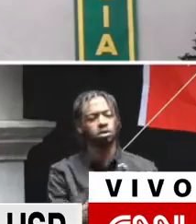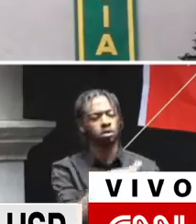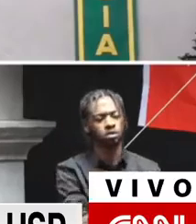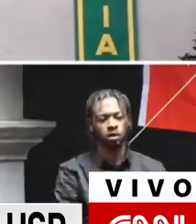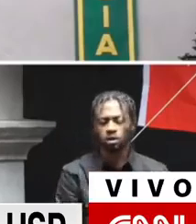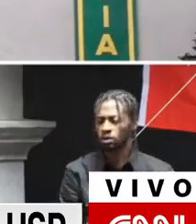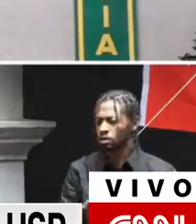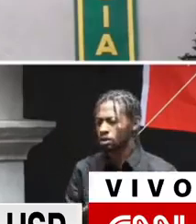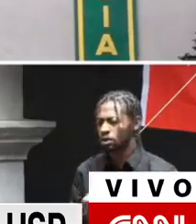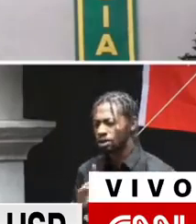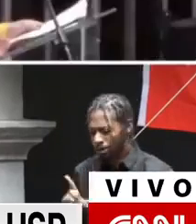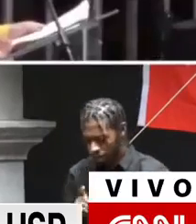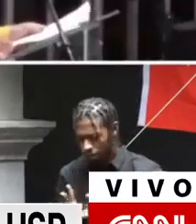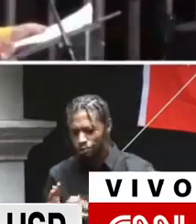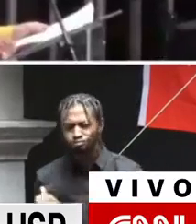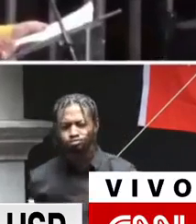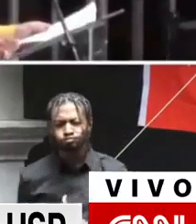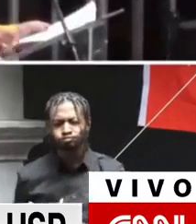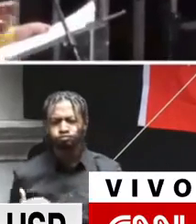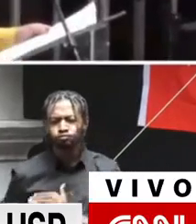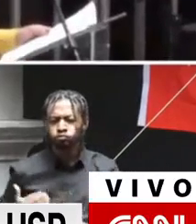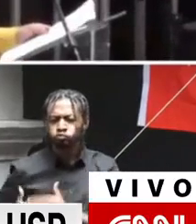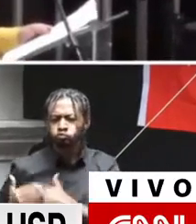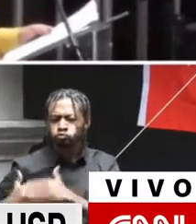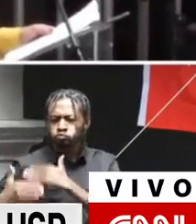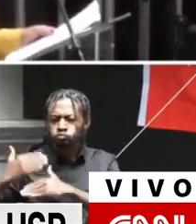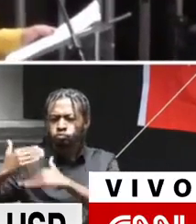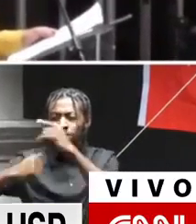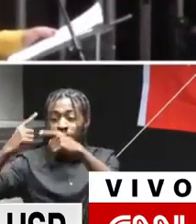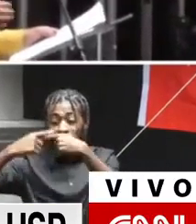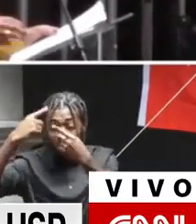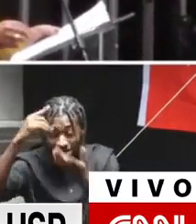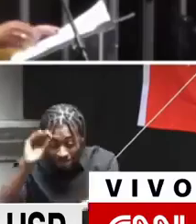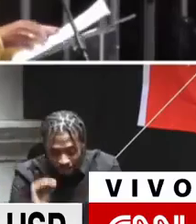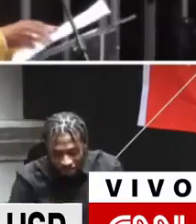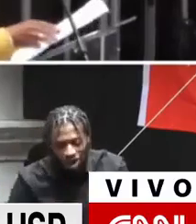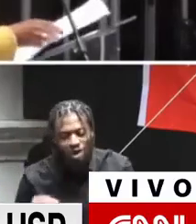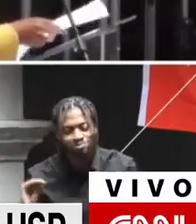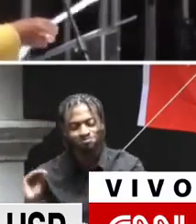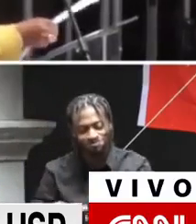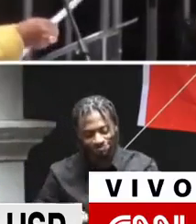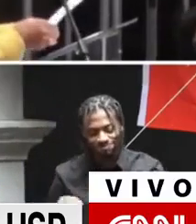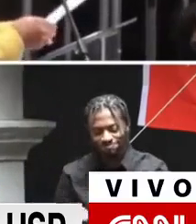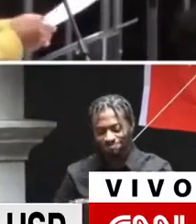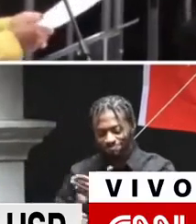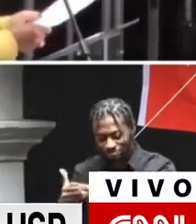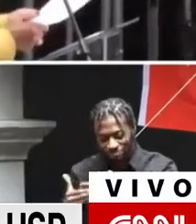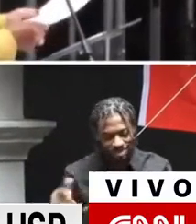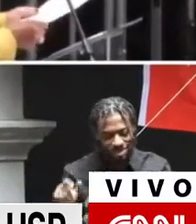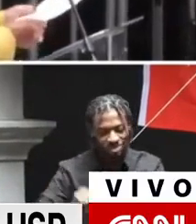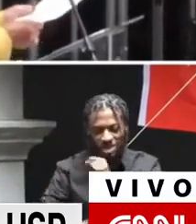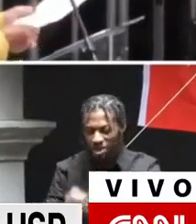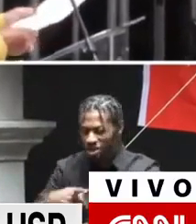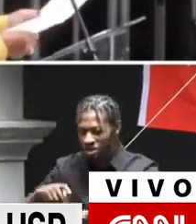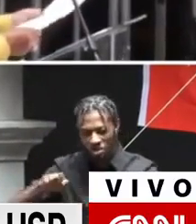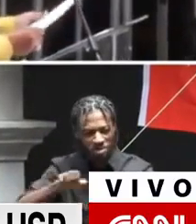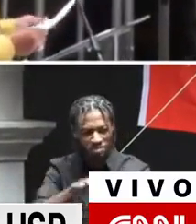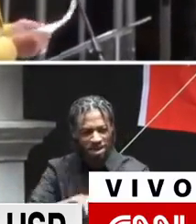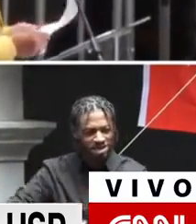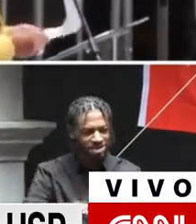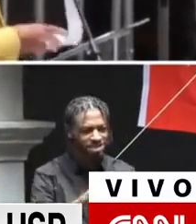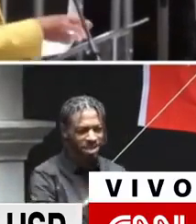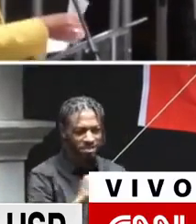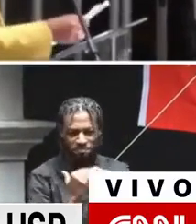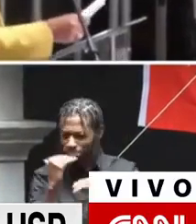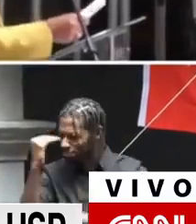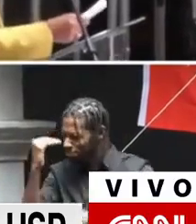Nossa democracia cresceu e amadureceu, mas muito há ainda a ser feito. Vivemos em um país de profundas